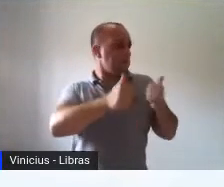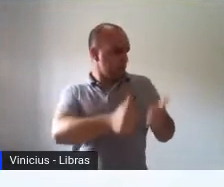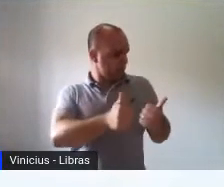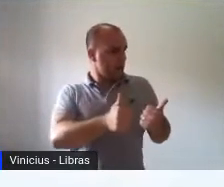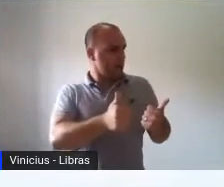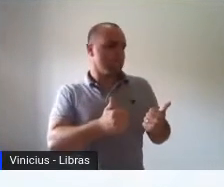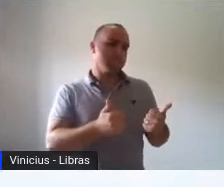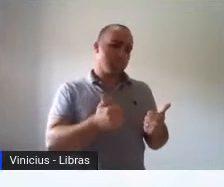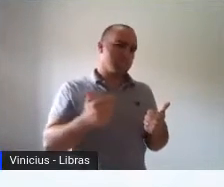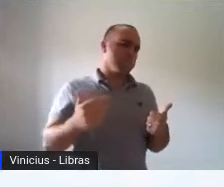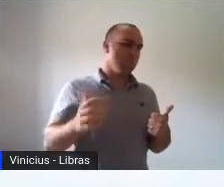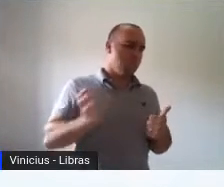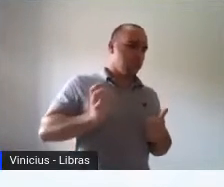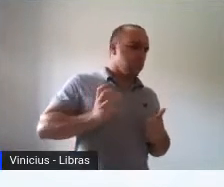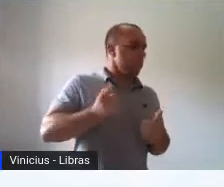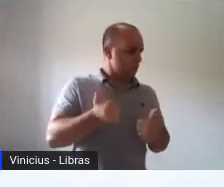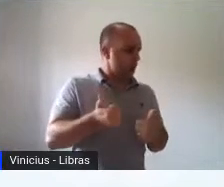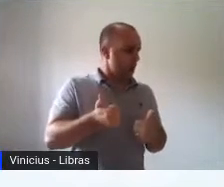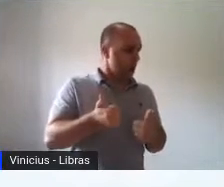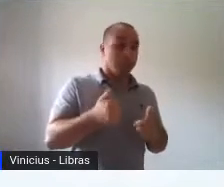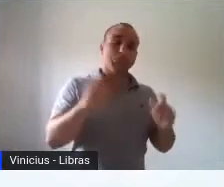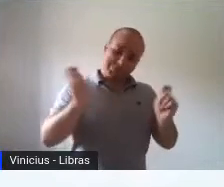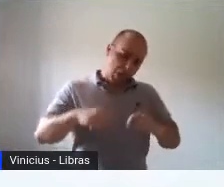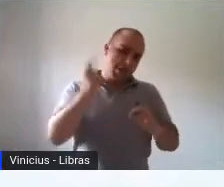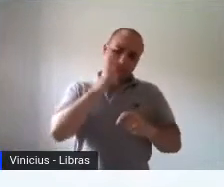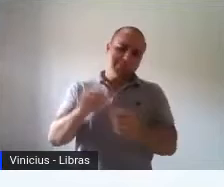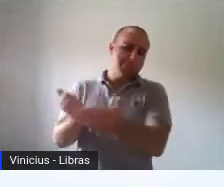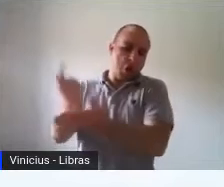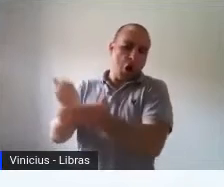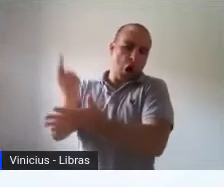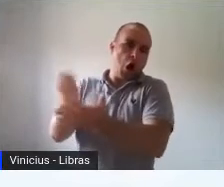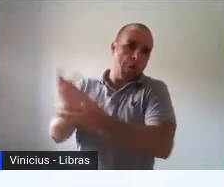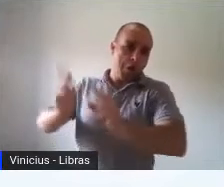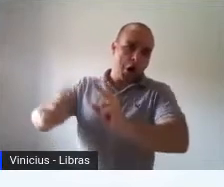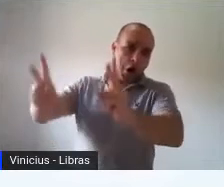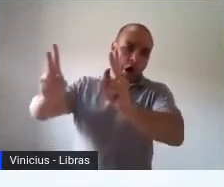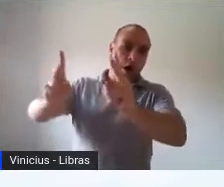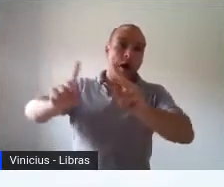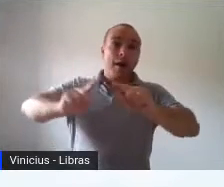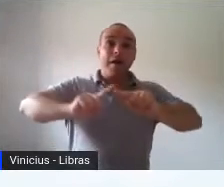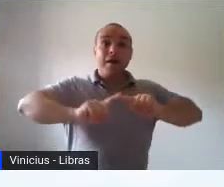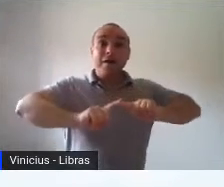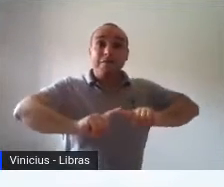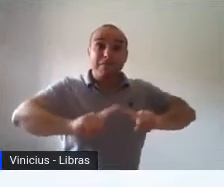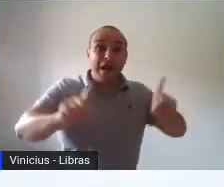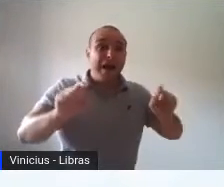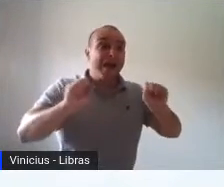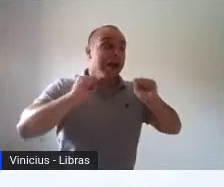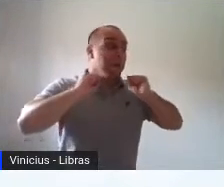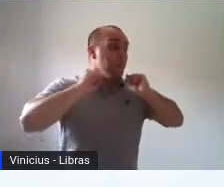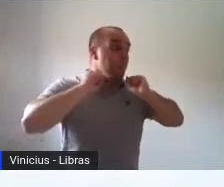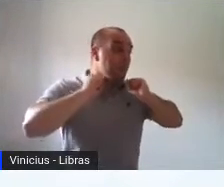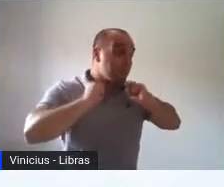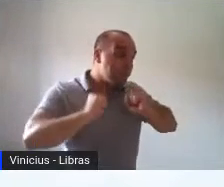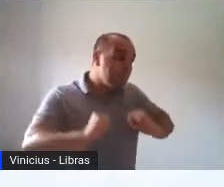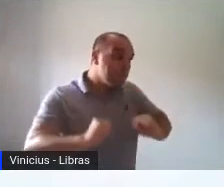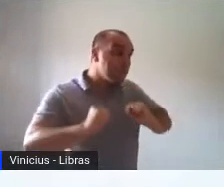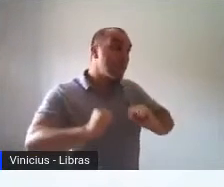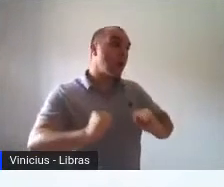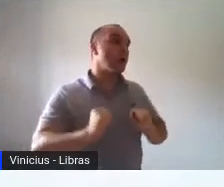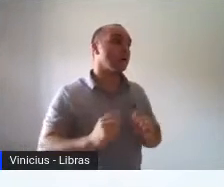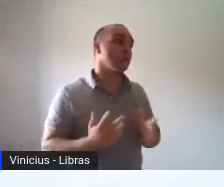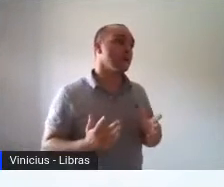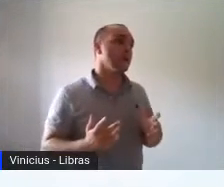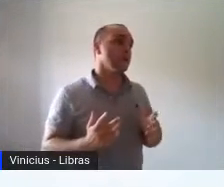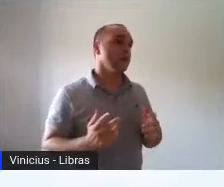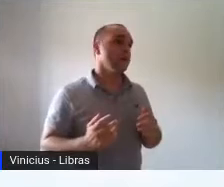com 5,45, nós corremos muito risco de a gente chegar até o final desse governo com 2 dígitos, o que já não é mais cabível em